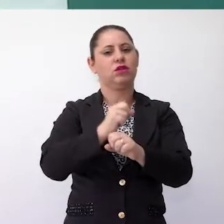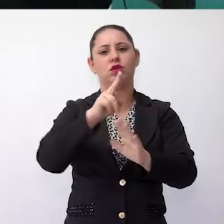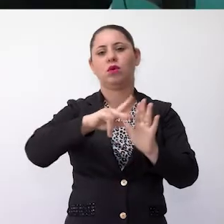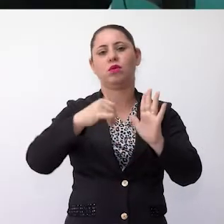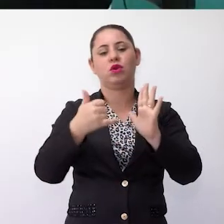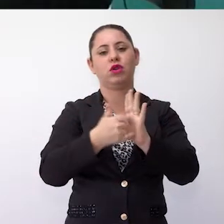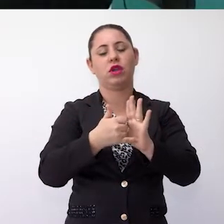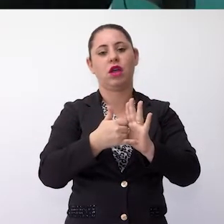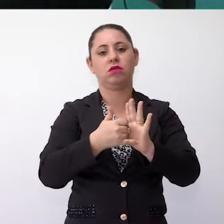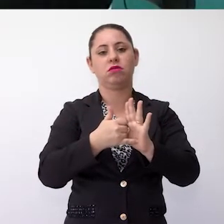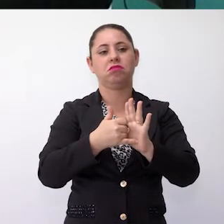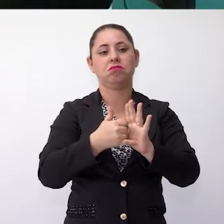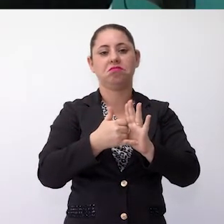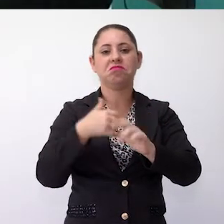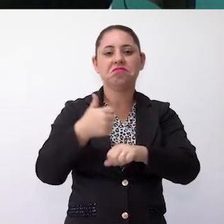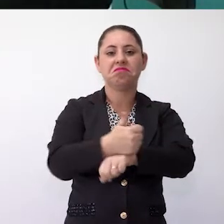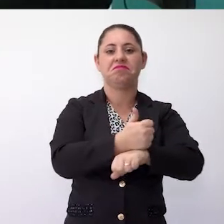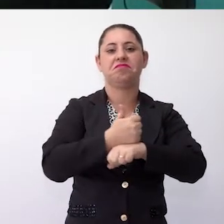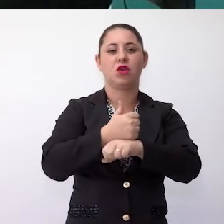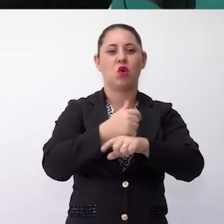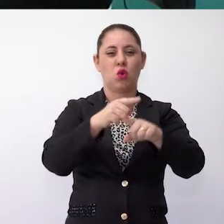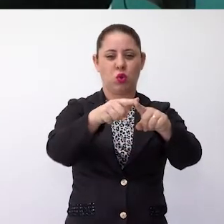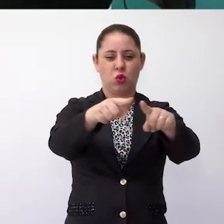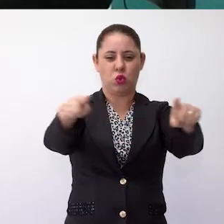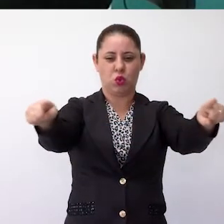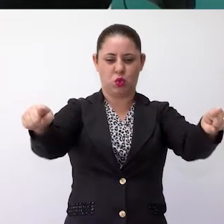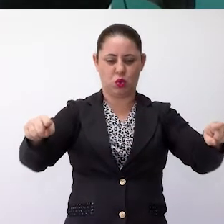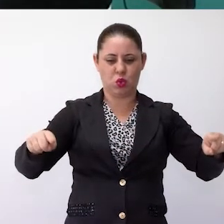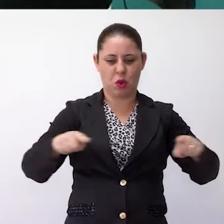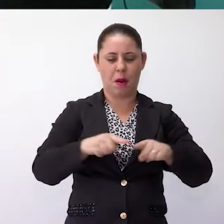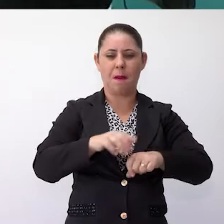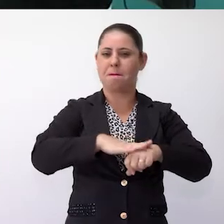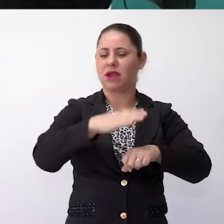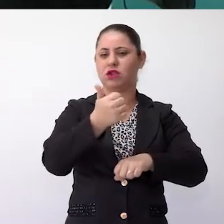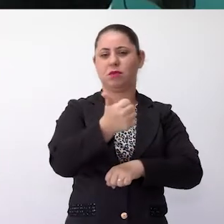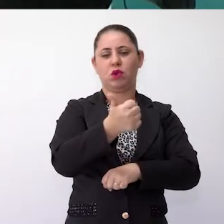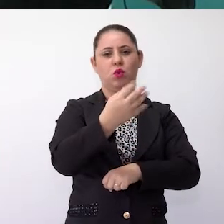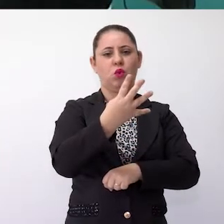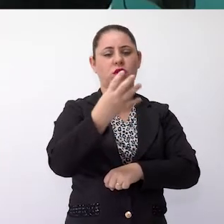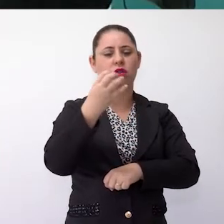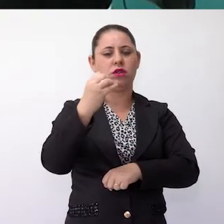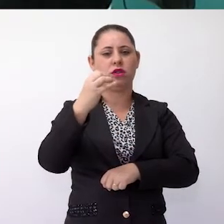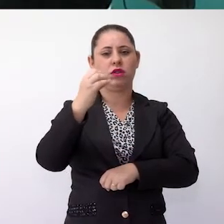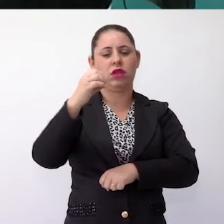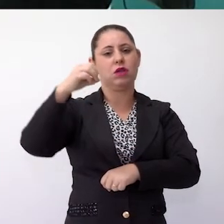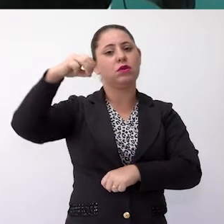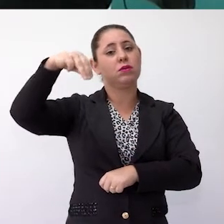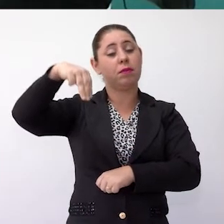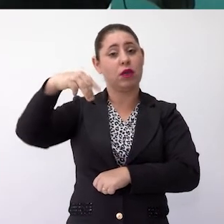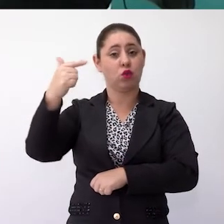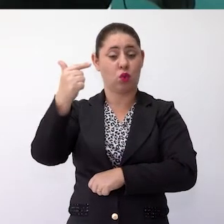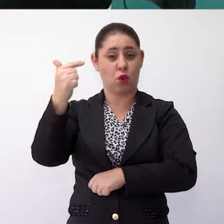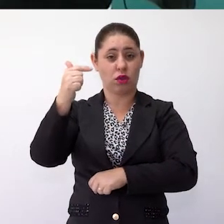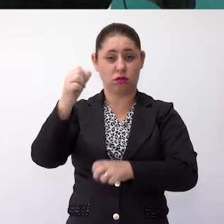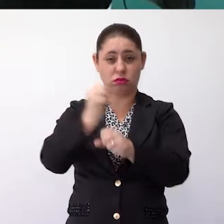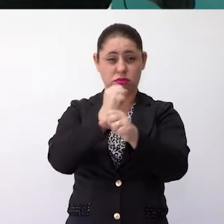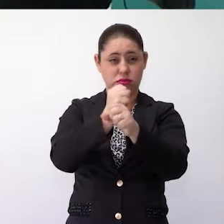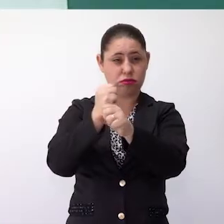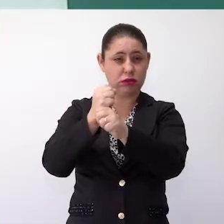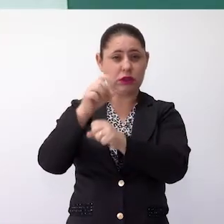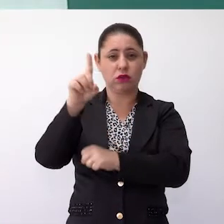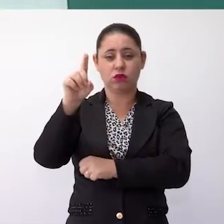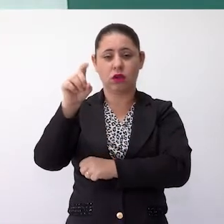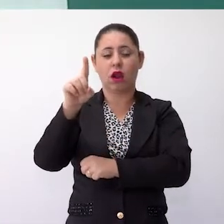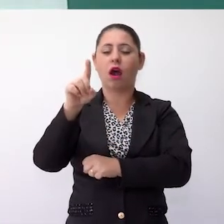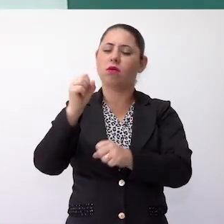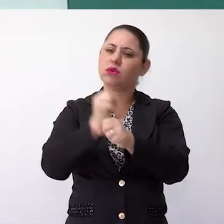muito ousado, uma área de mais de 1.400 metros quadrados de área construída. sendo construído em Dourados, é